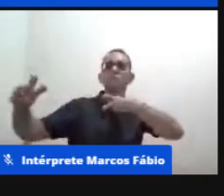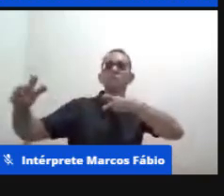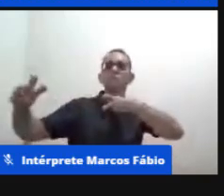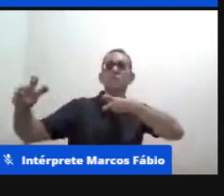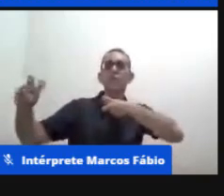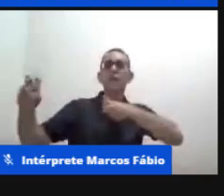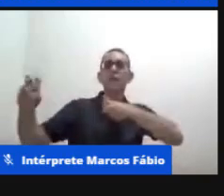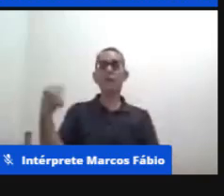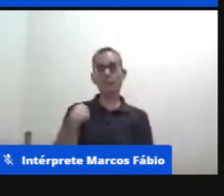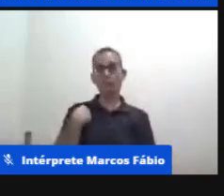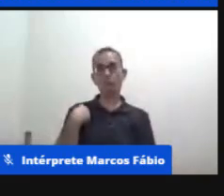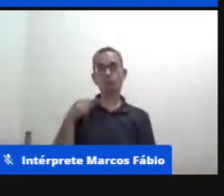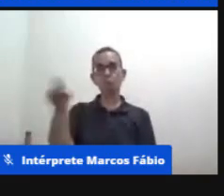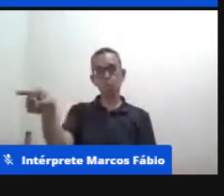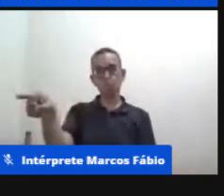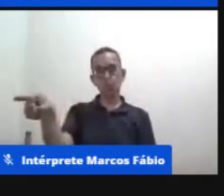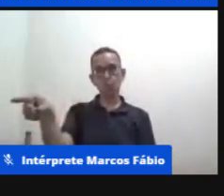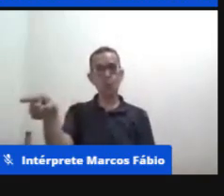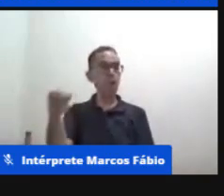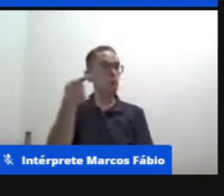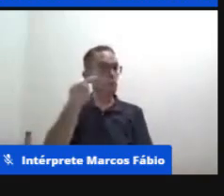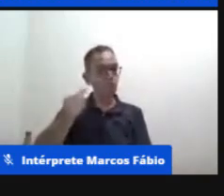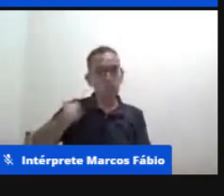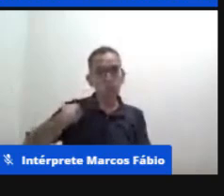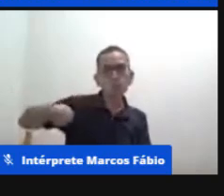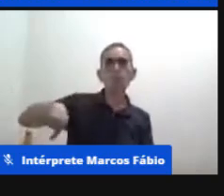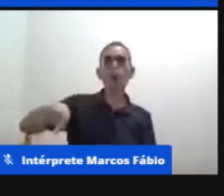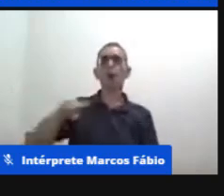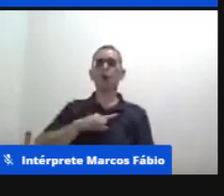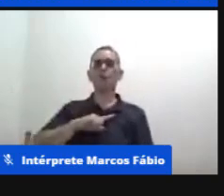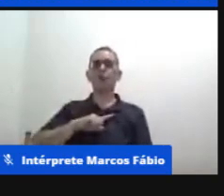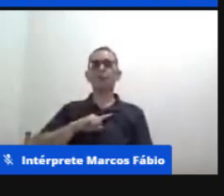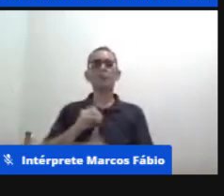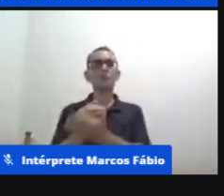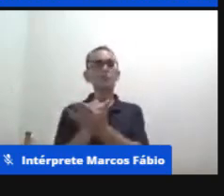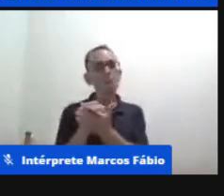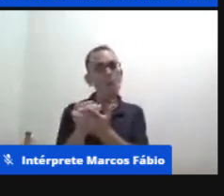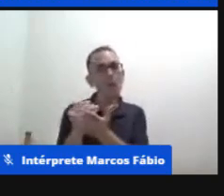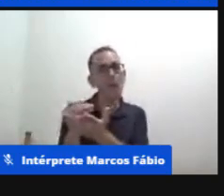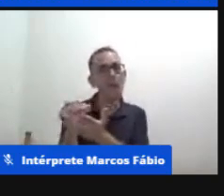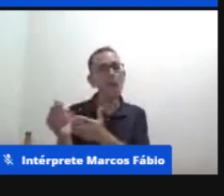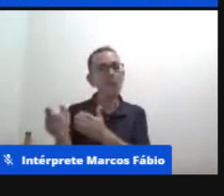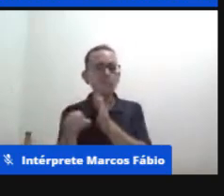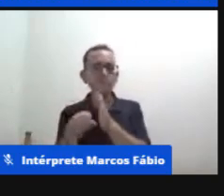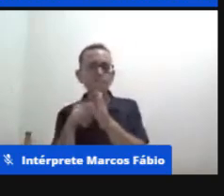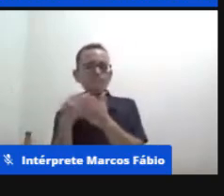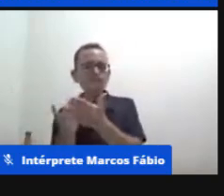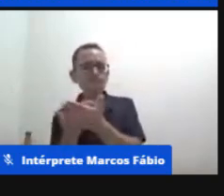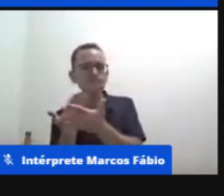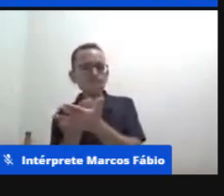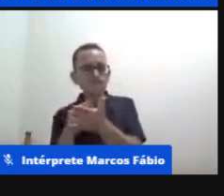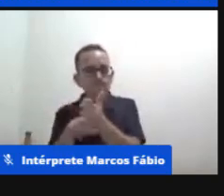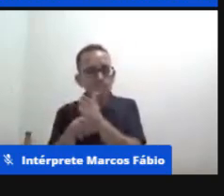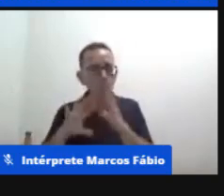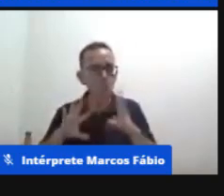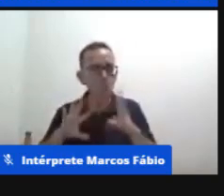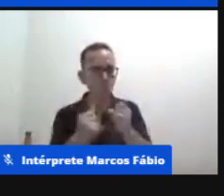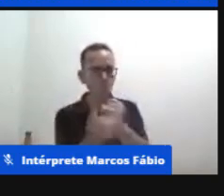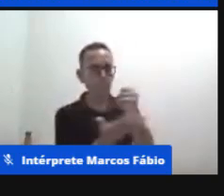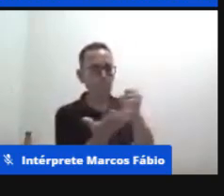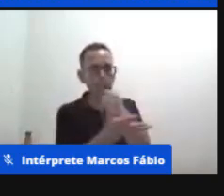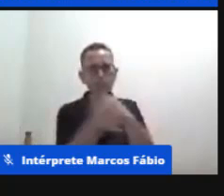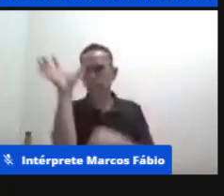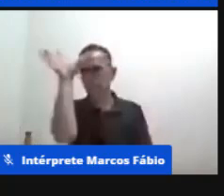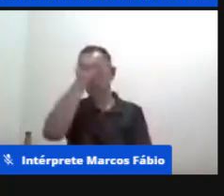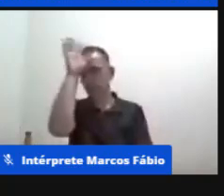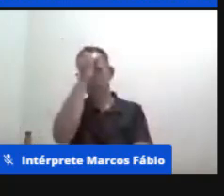Eu, tu e nós. Ela vai começar a desenvolver isso. tudo seria a base da